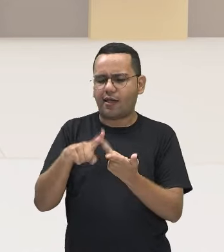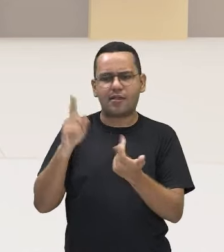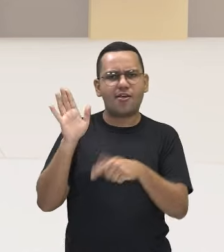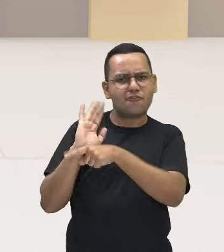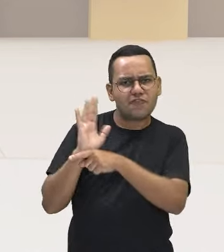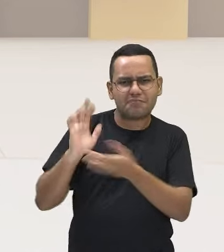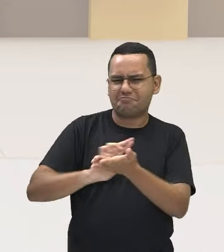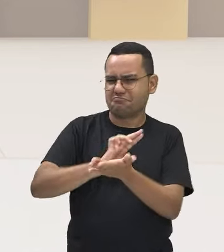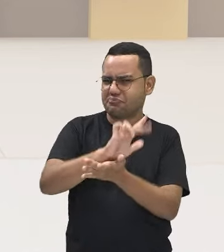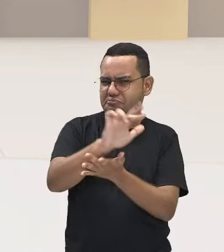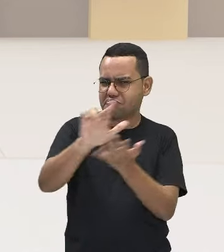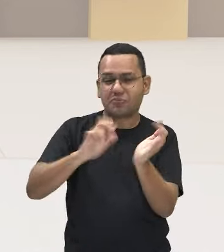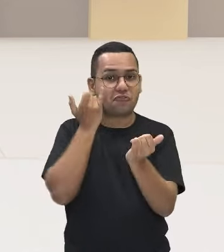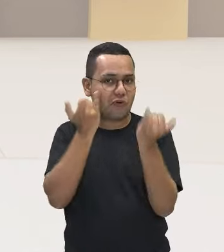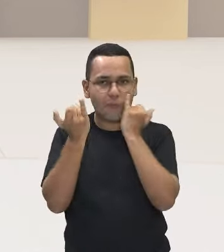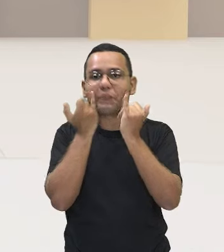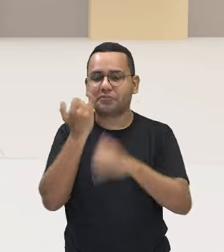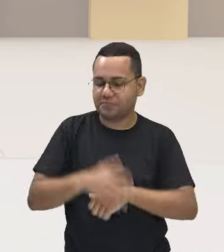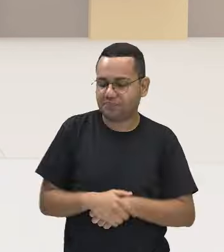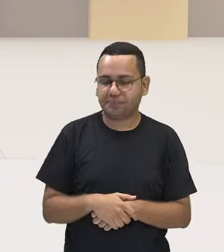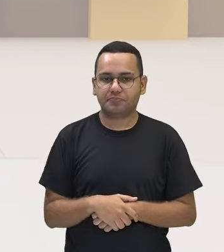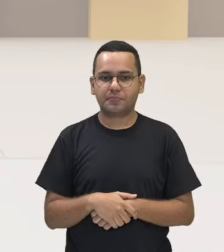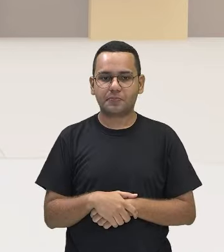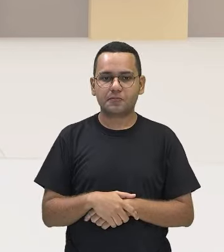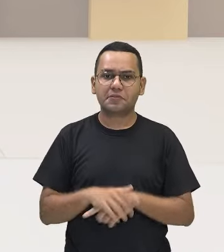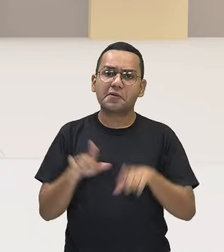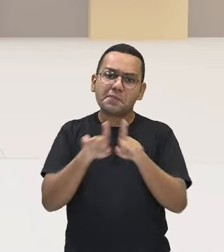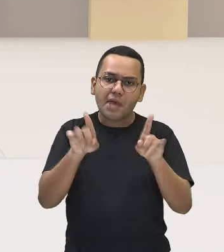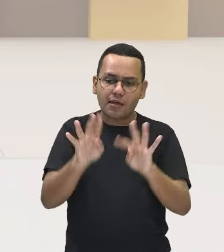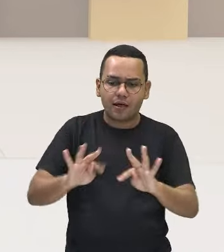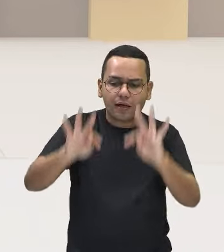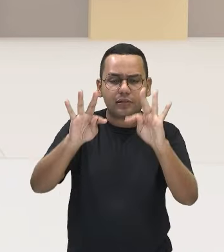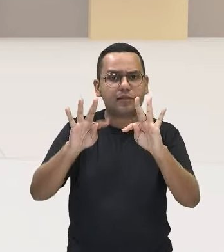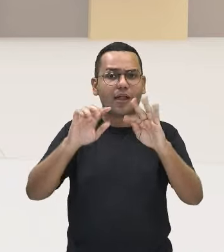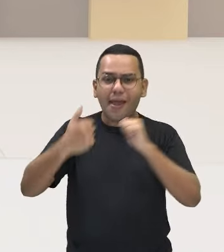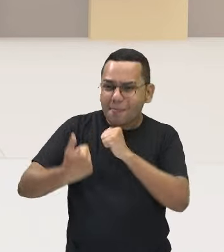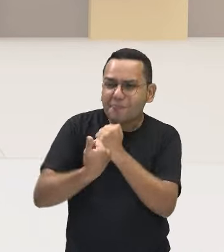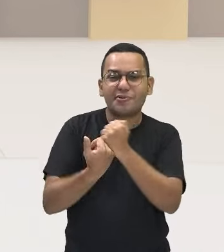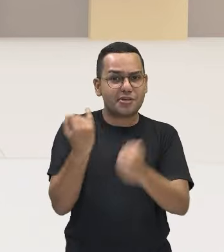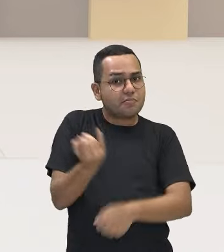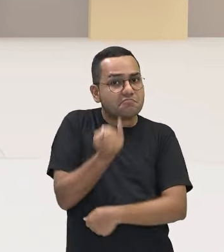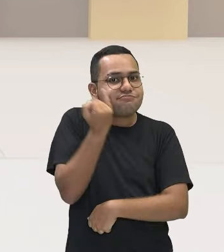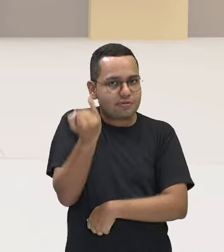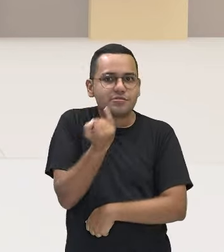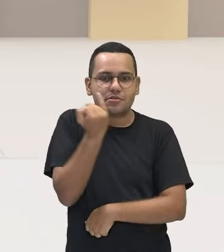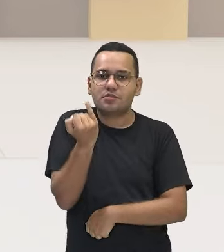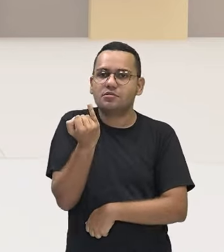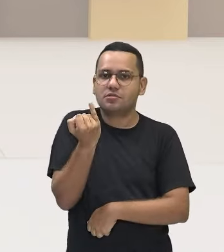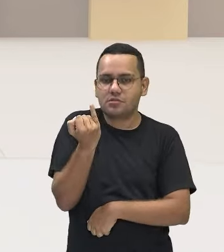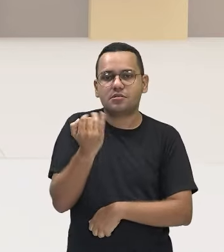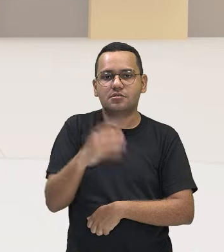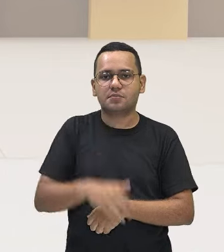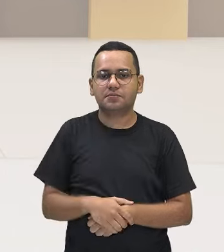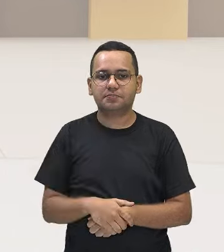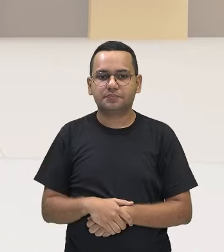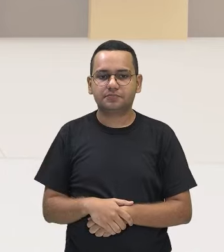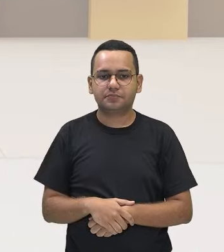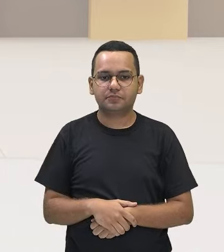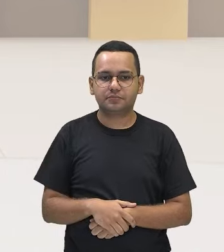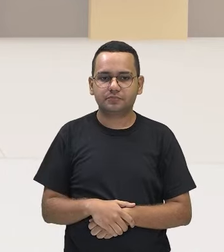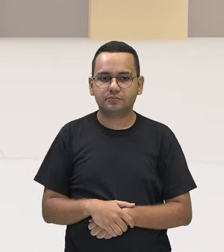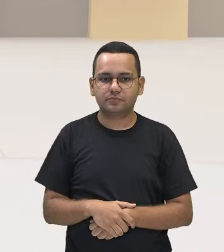Porque hoje a tecnologia está ao nosso favor nessa difusão de informação. Então, as